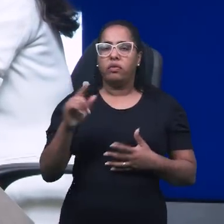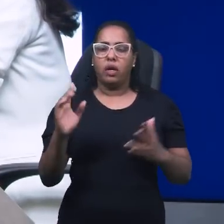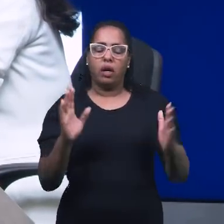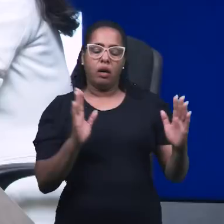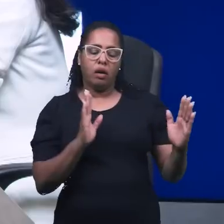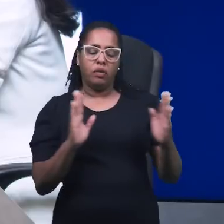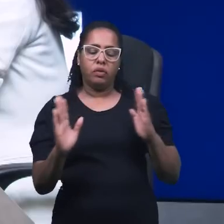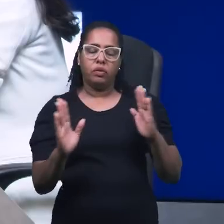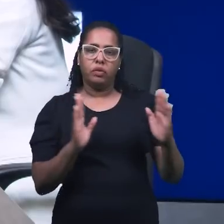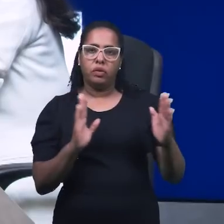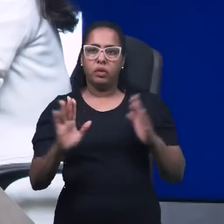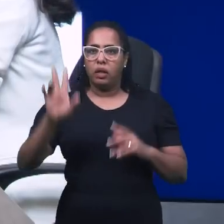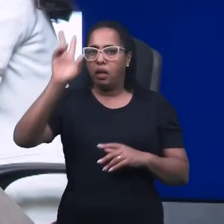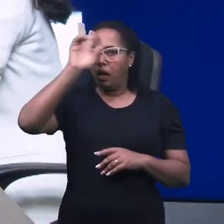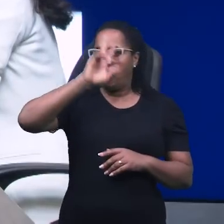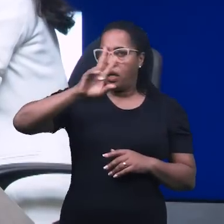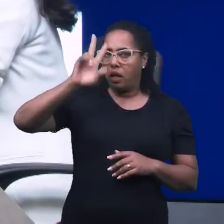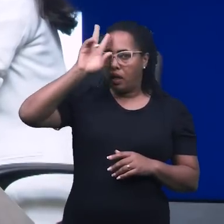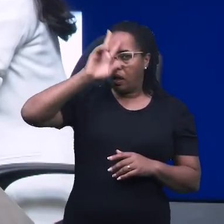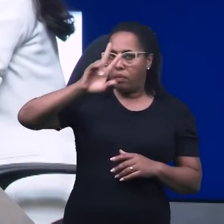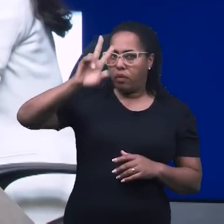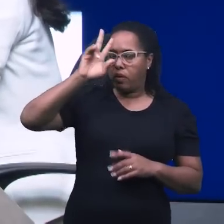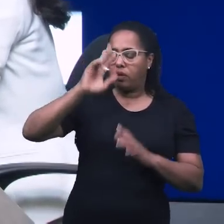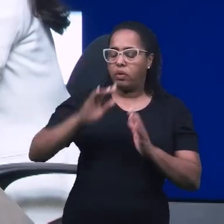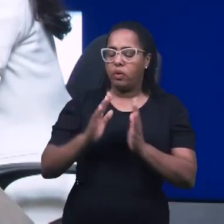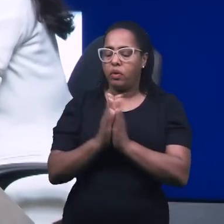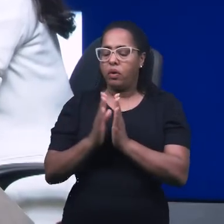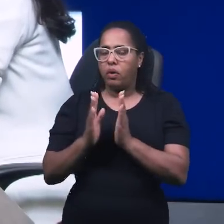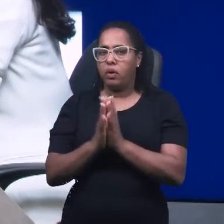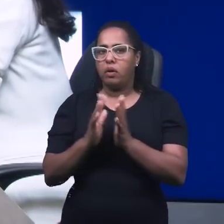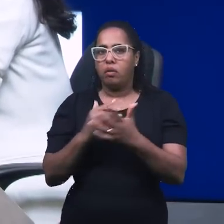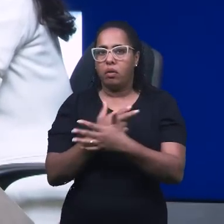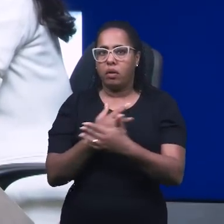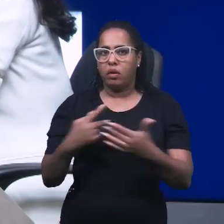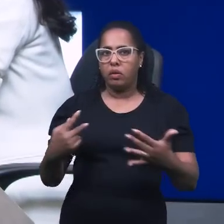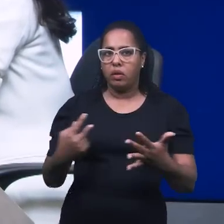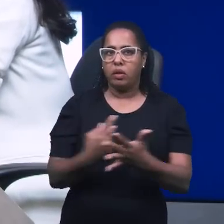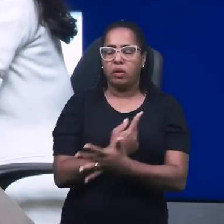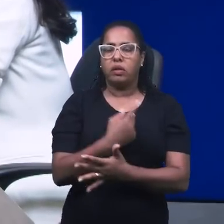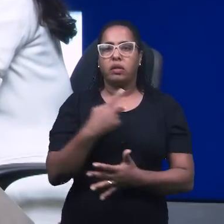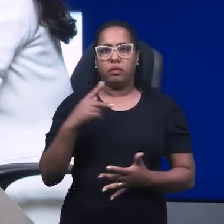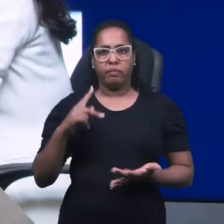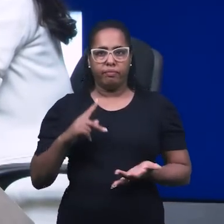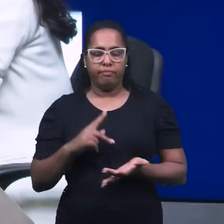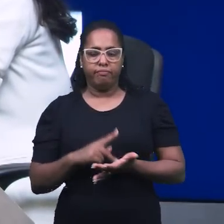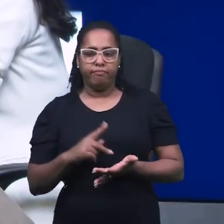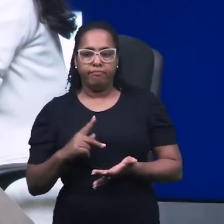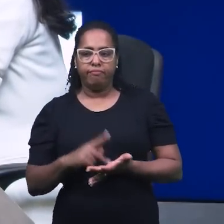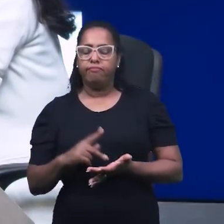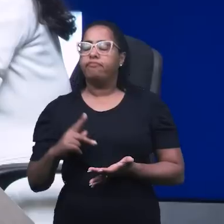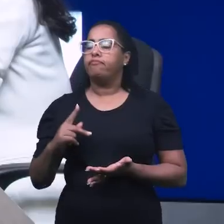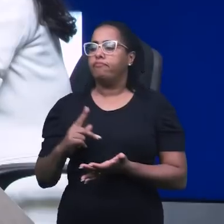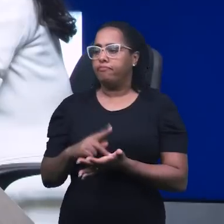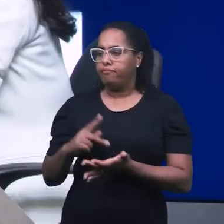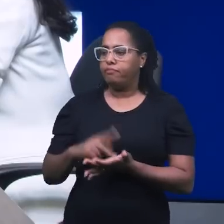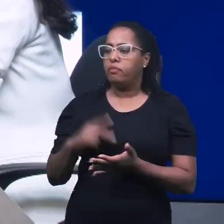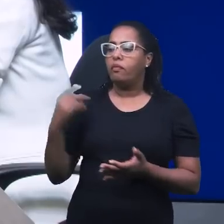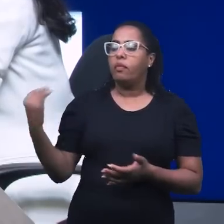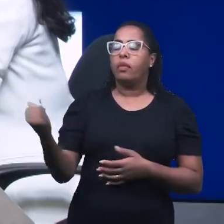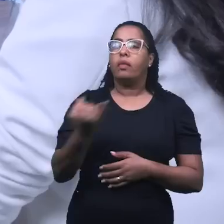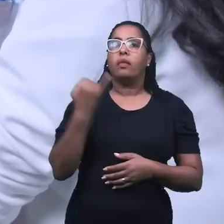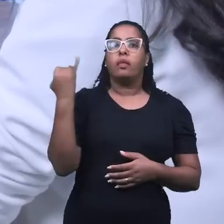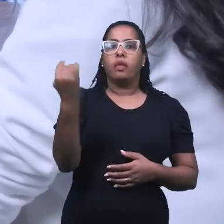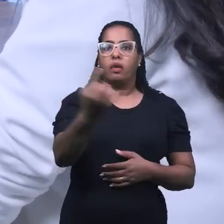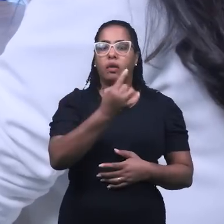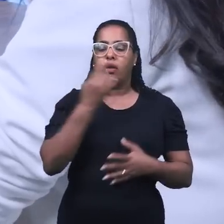todo esse período lembrando disso e buscando para que isso acontecesse. É verdade. A importância de nós